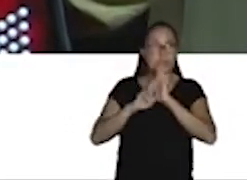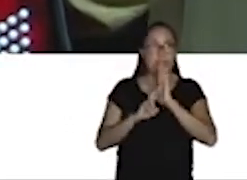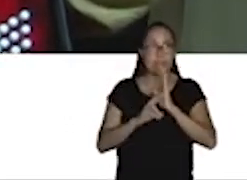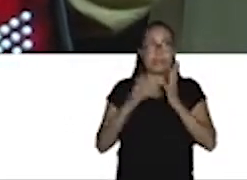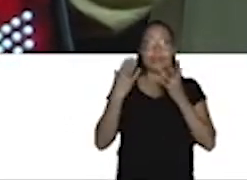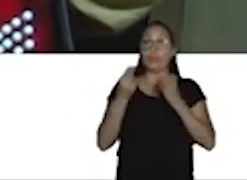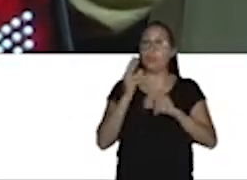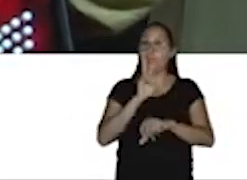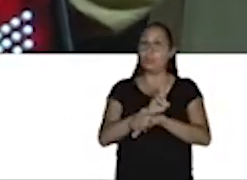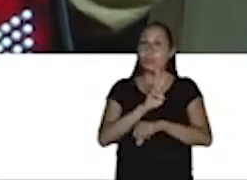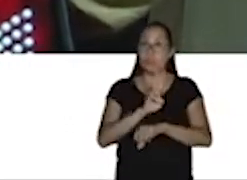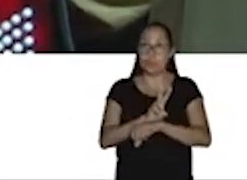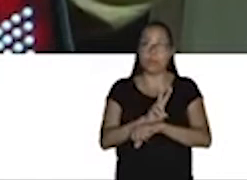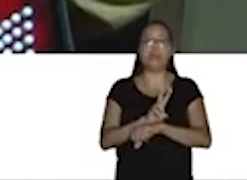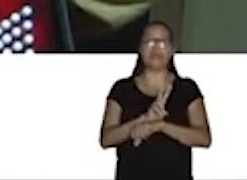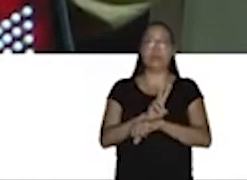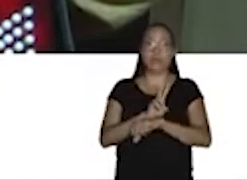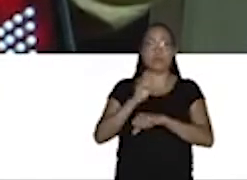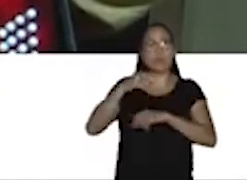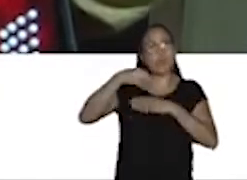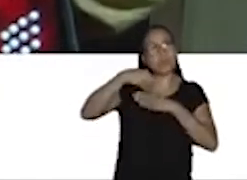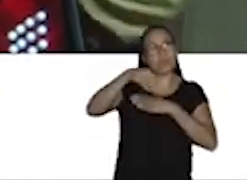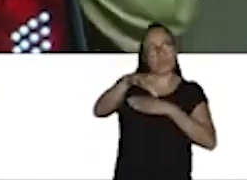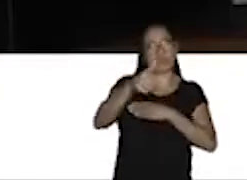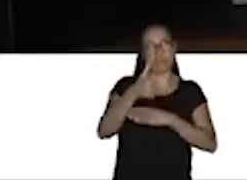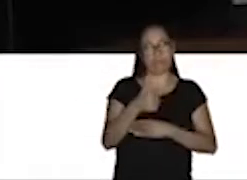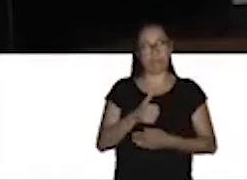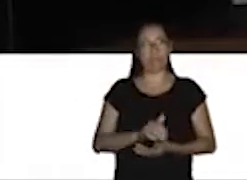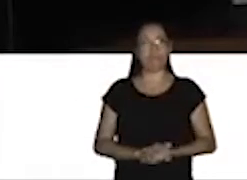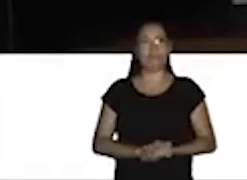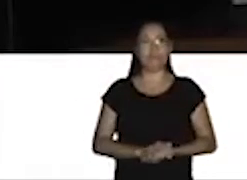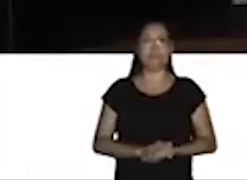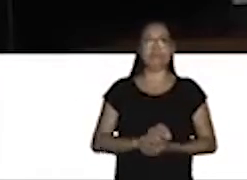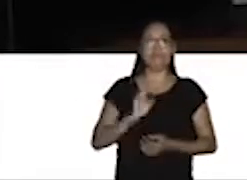então só fica esse aviso. Se não